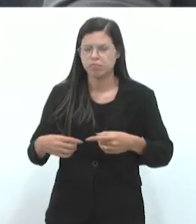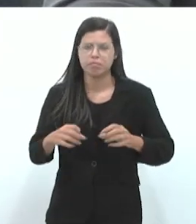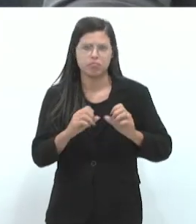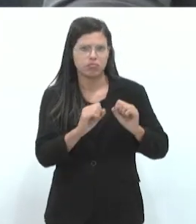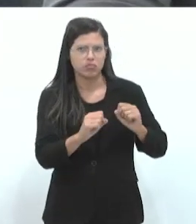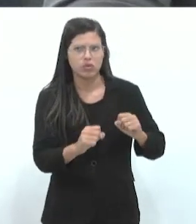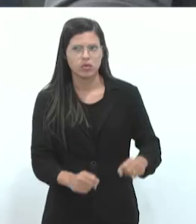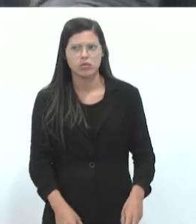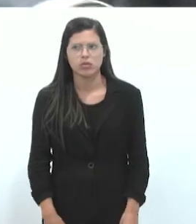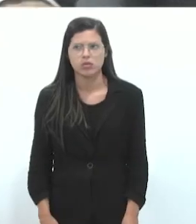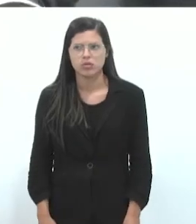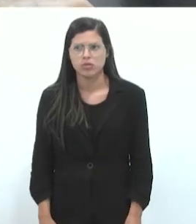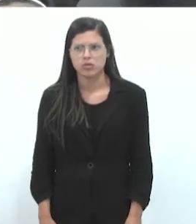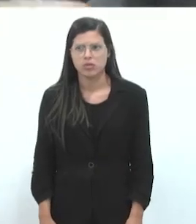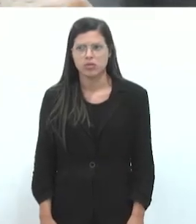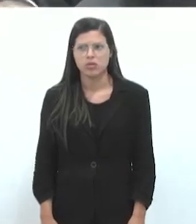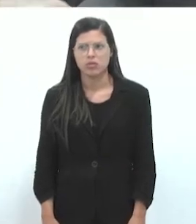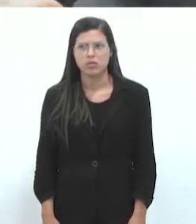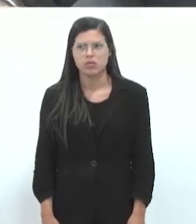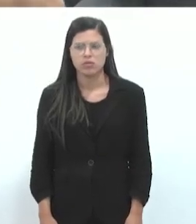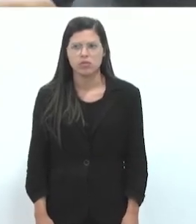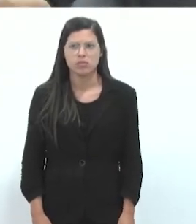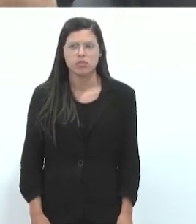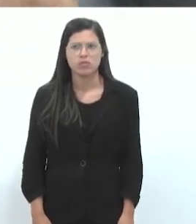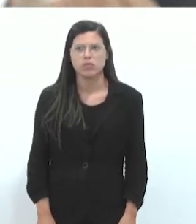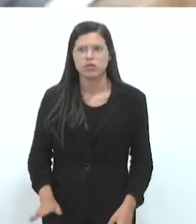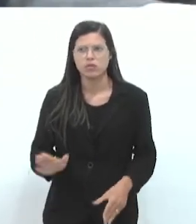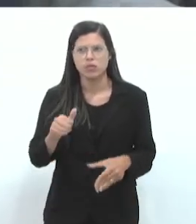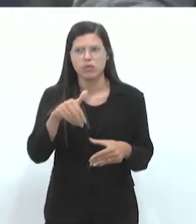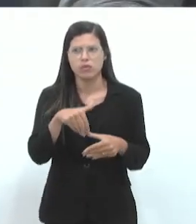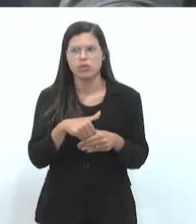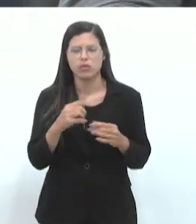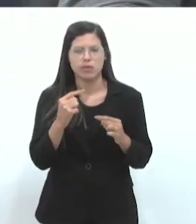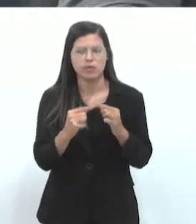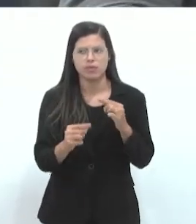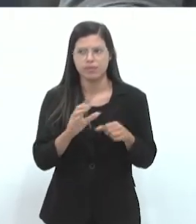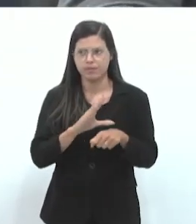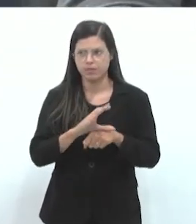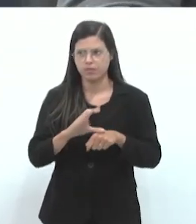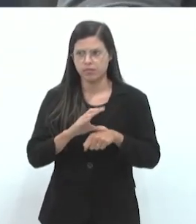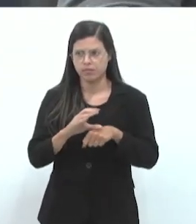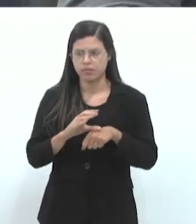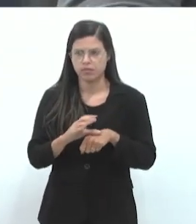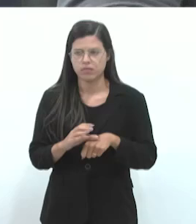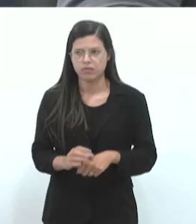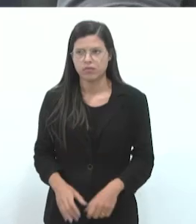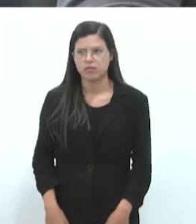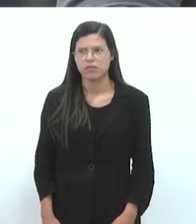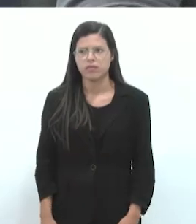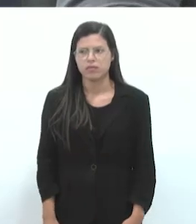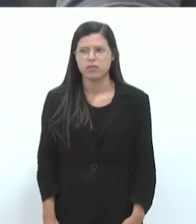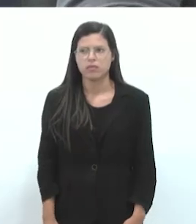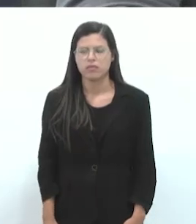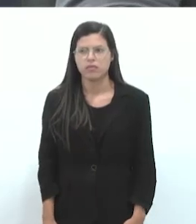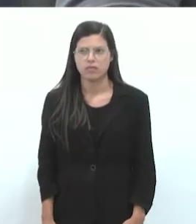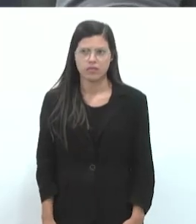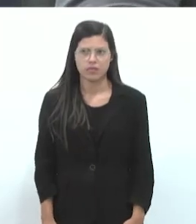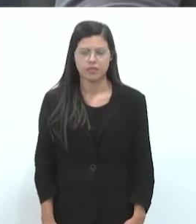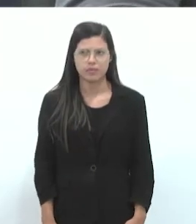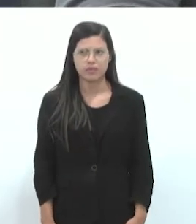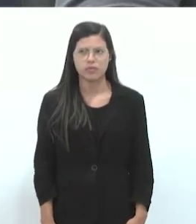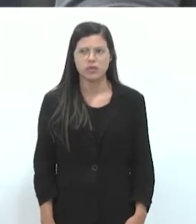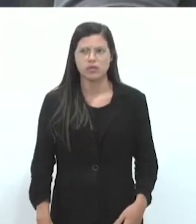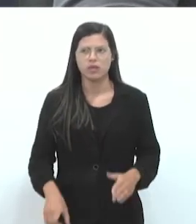Na verdade, para apresentar o voto, né? Não é para discutir. o voto pela inconstitucionalidade, ele é embasado na forma